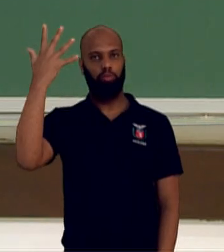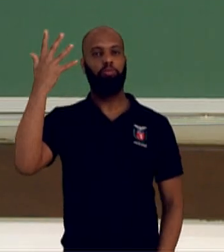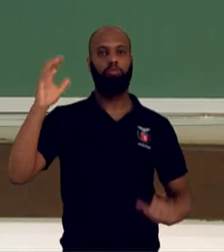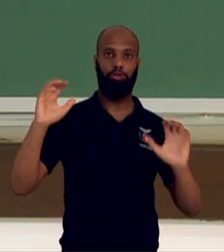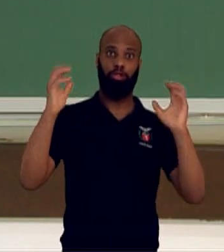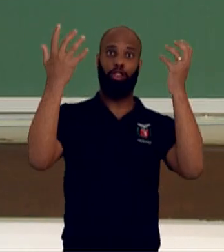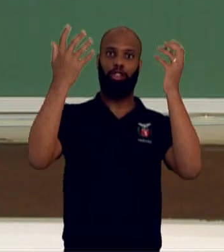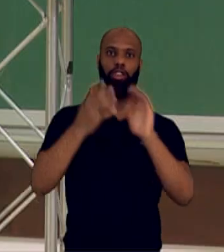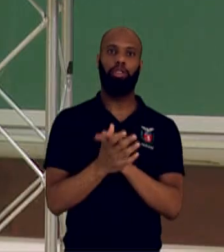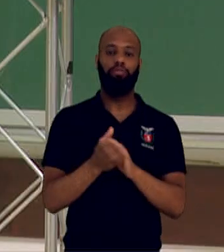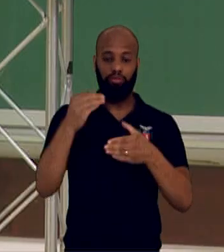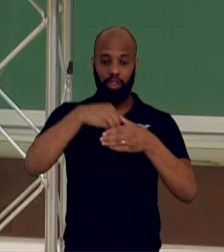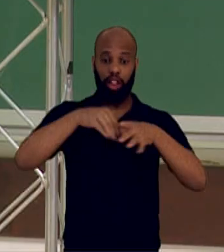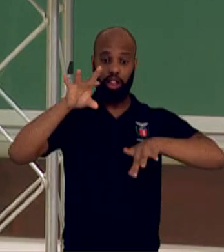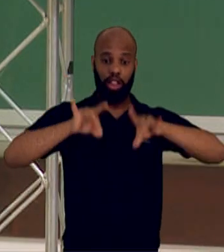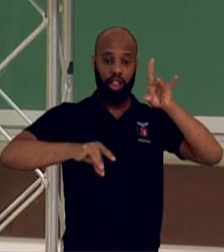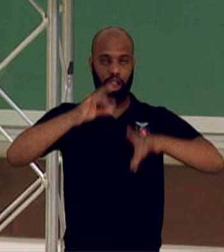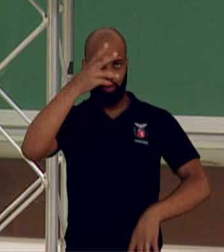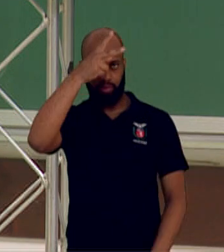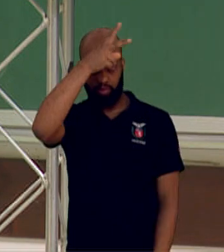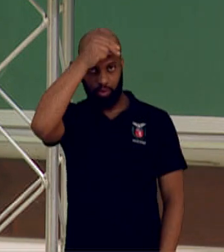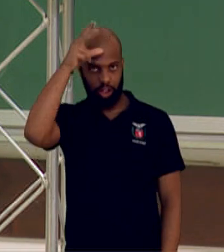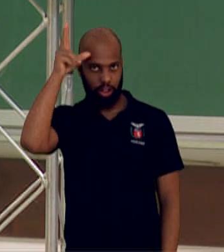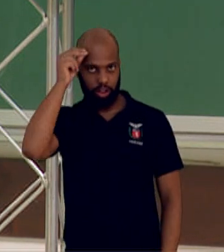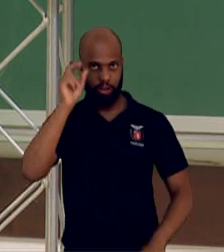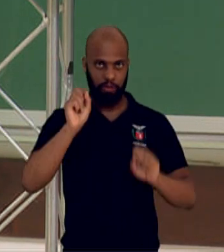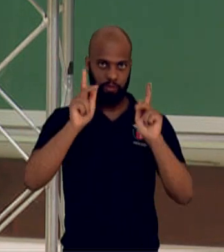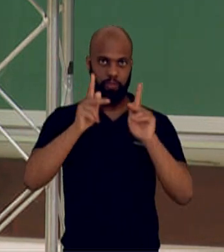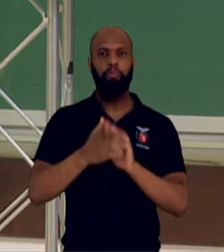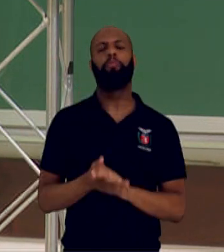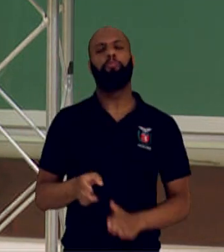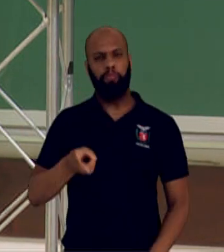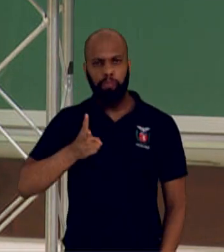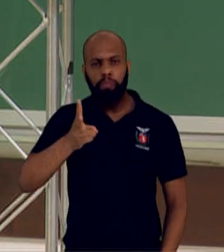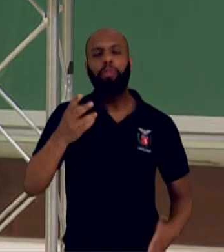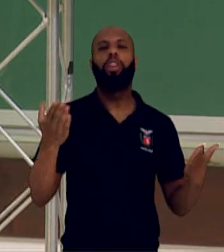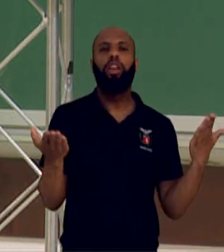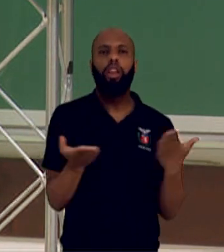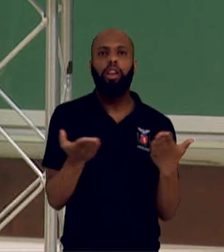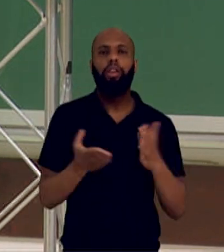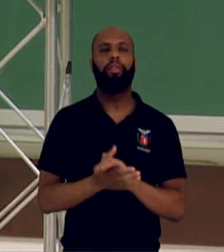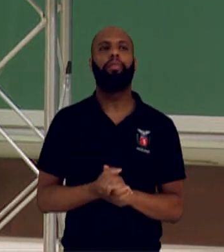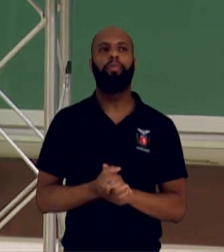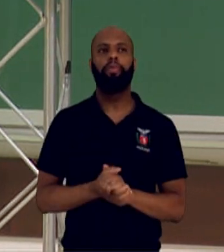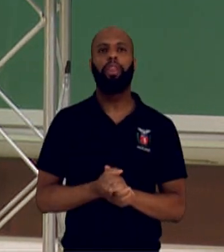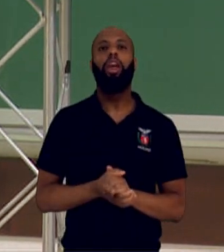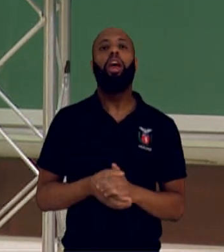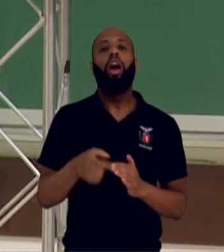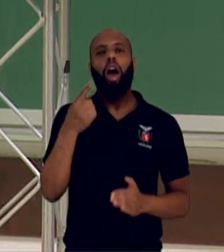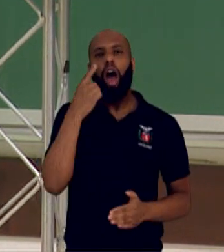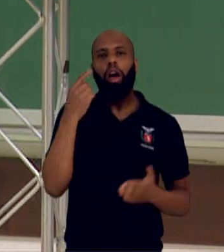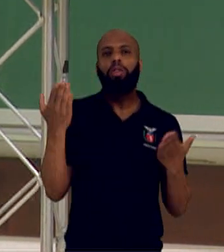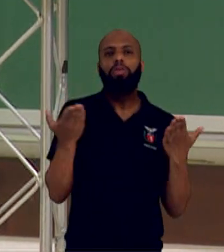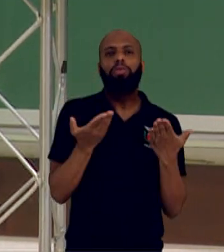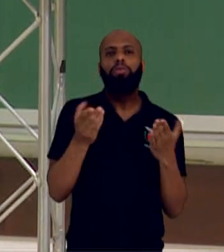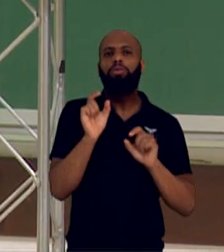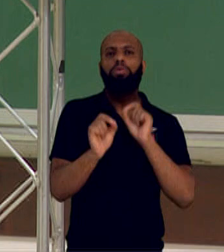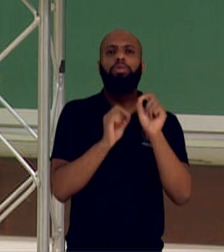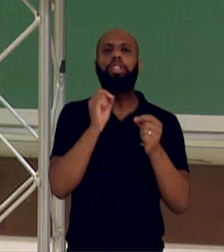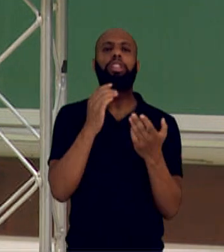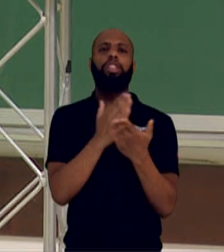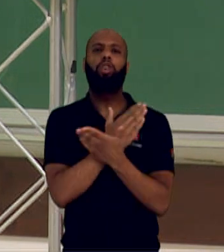certo? E no Teatro Municipal, ok? Vamos em frente, então. E aqui a gente vai ver um pouquinho